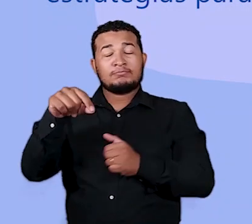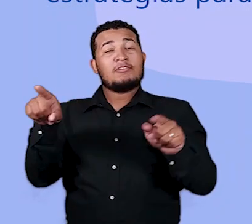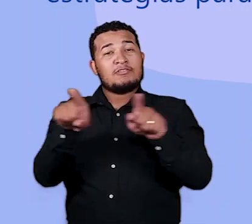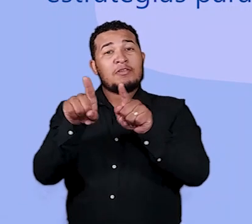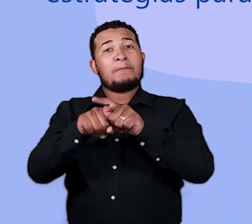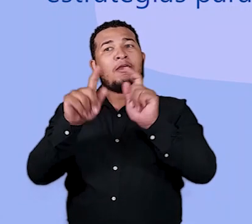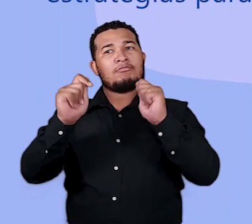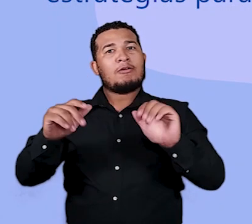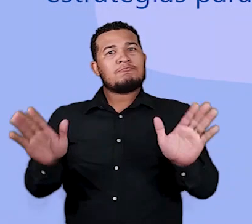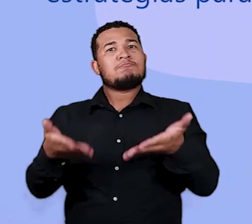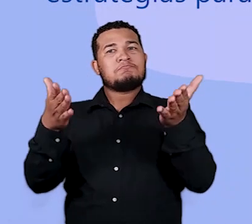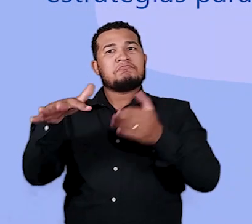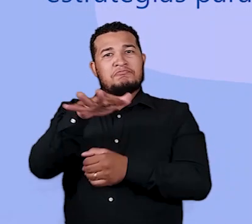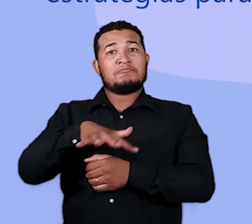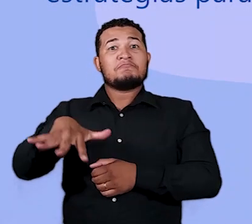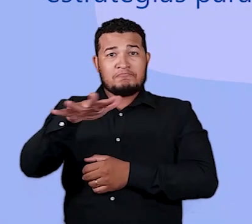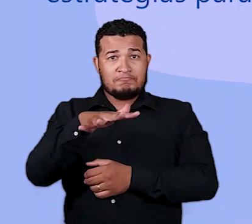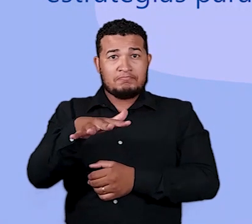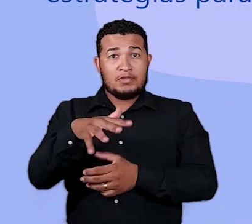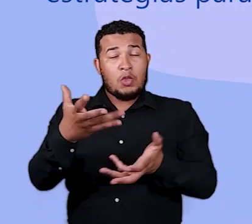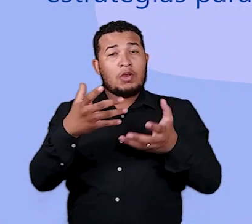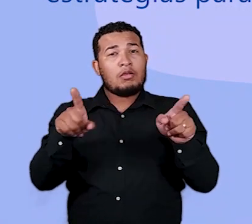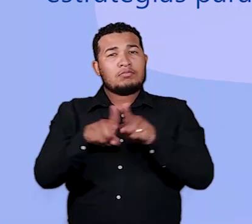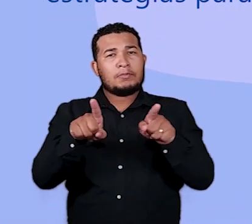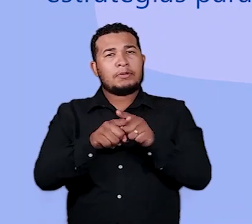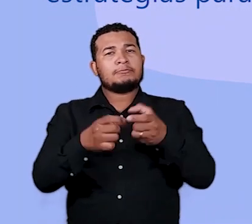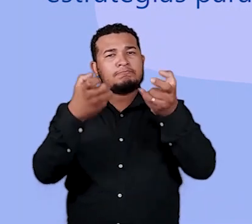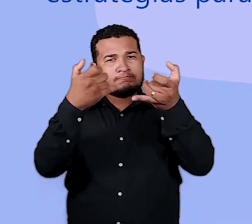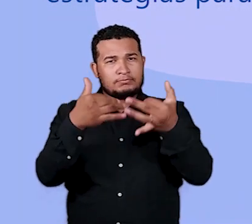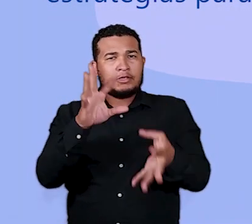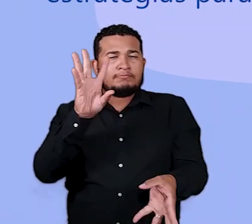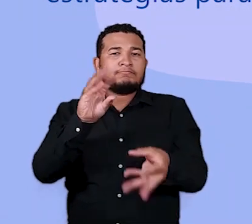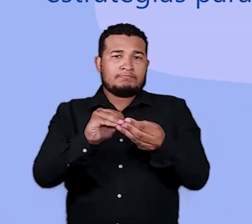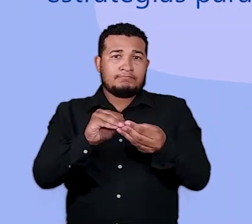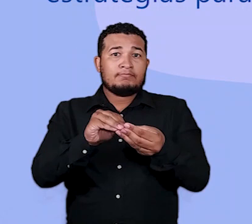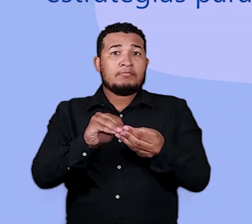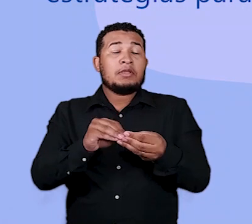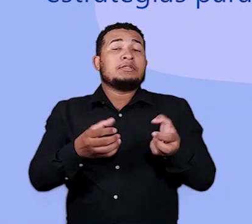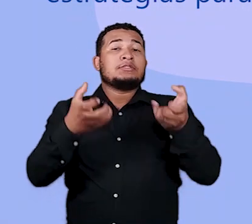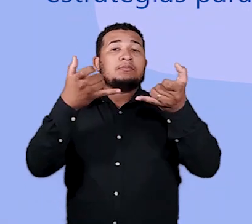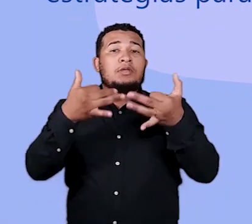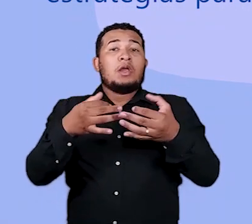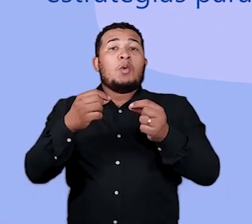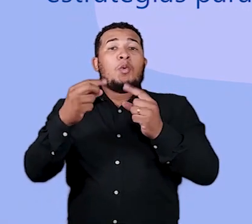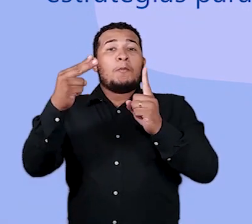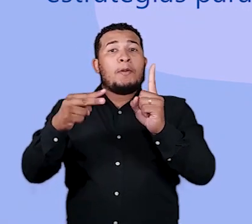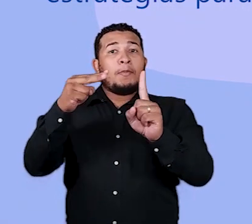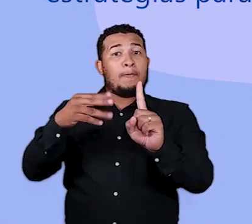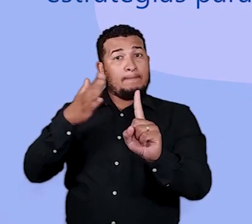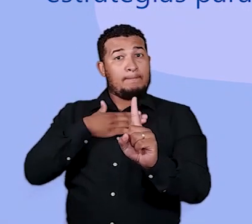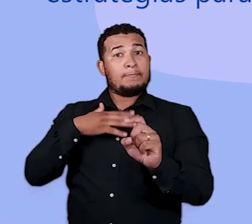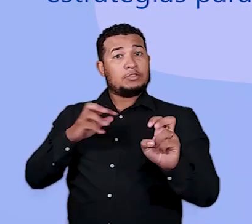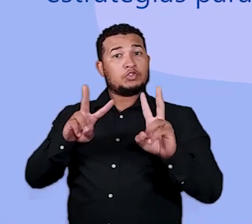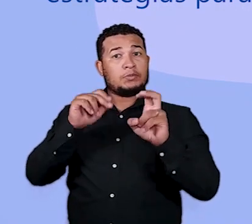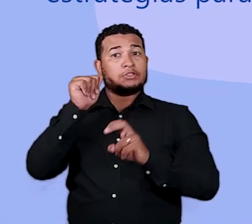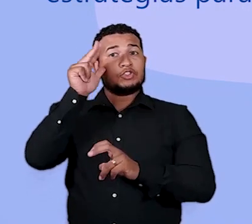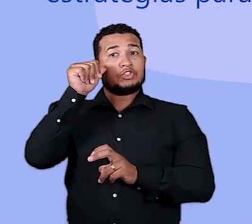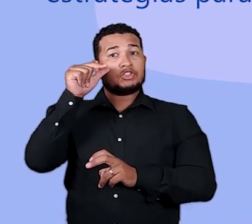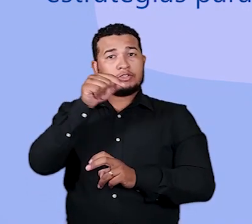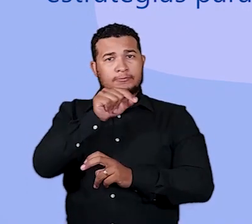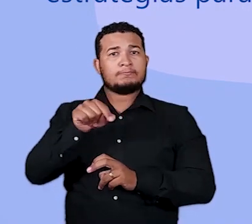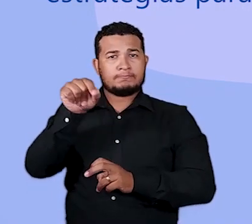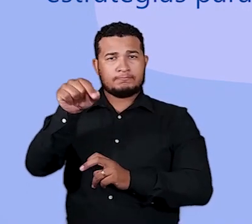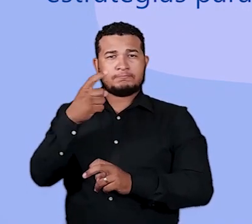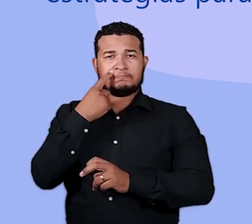ferramenta educacional de extrema importância nos dias atuais. Vivemos em uma sociedade que alguns valores estão se perdendo e